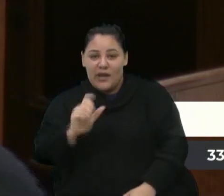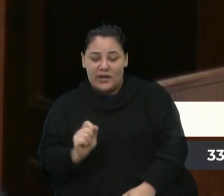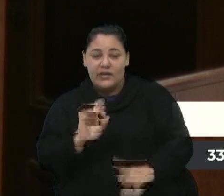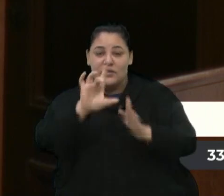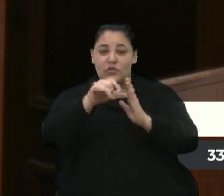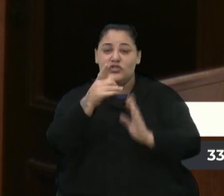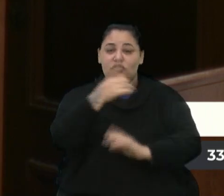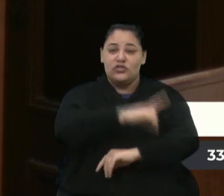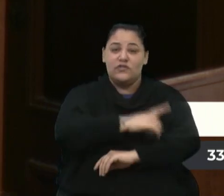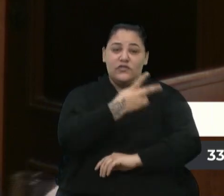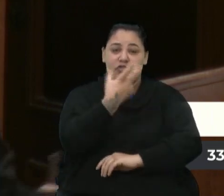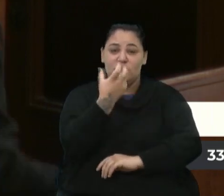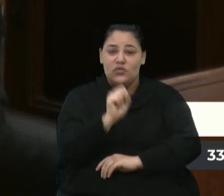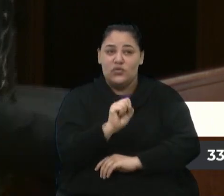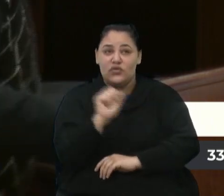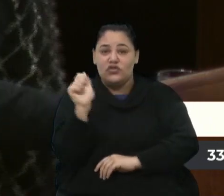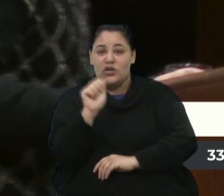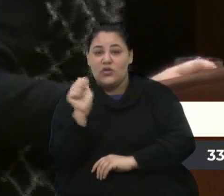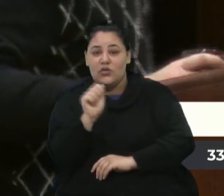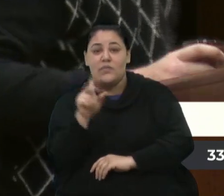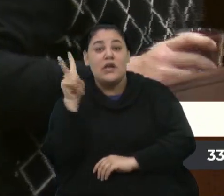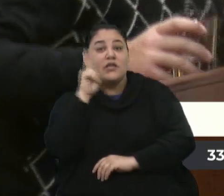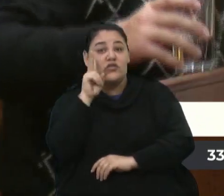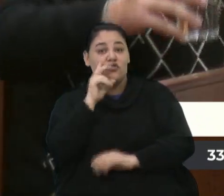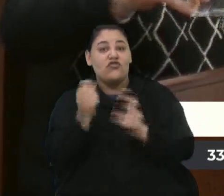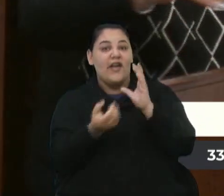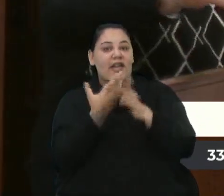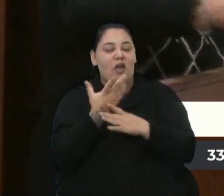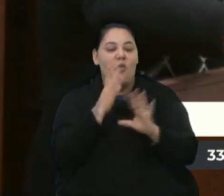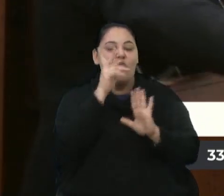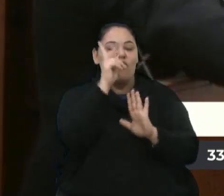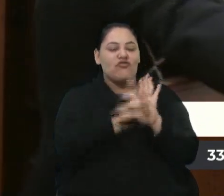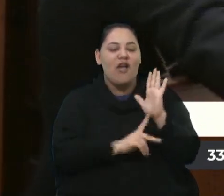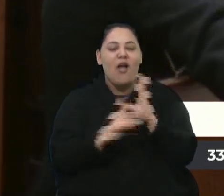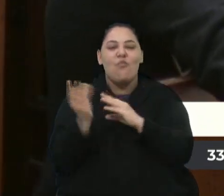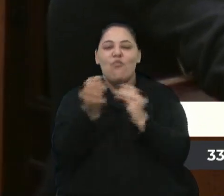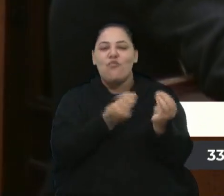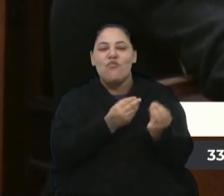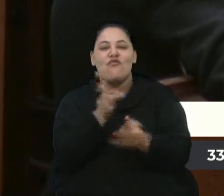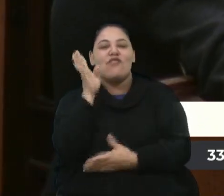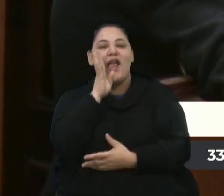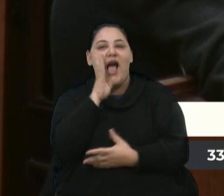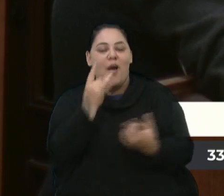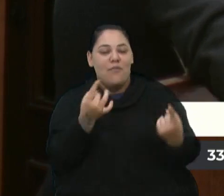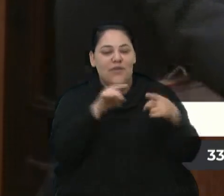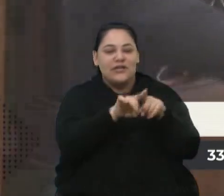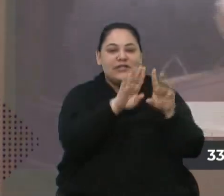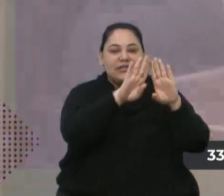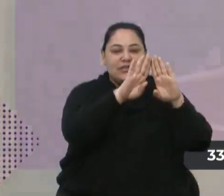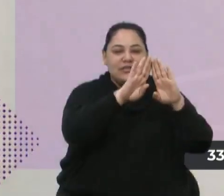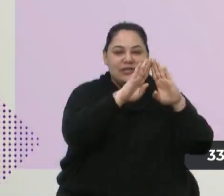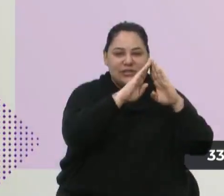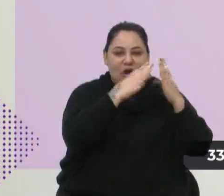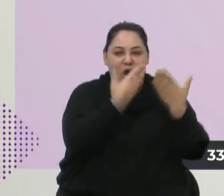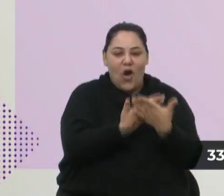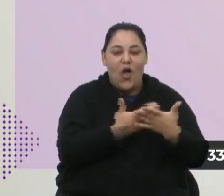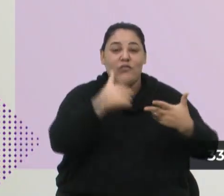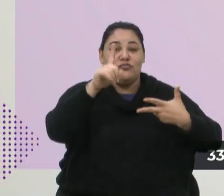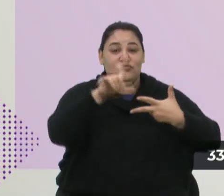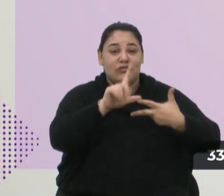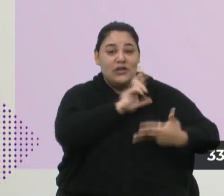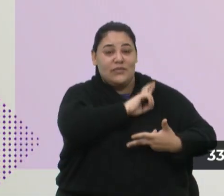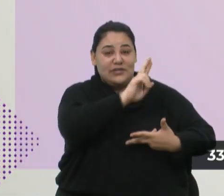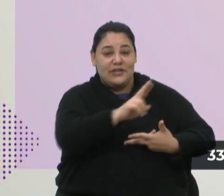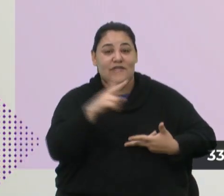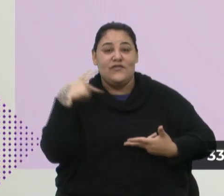uma segunda-feira, a gente vai lançar um projeto muito bacana em parceria com a Escola do Legislativo, representado pela